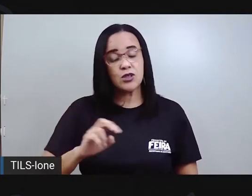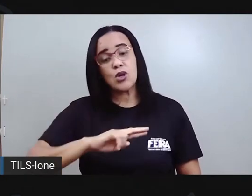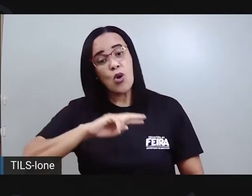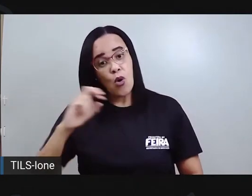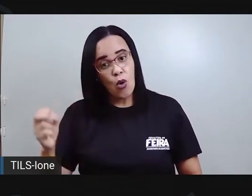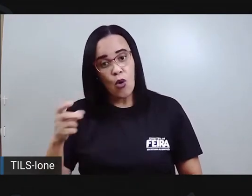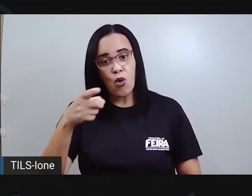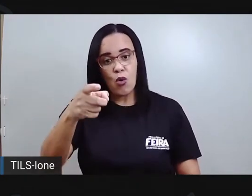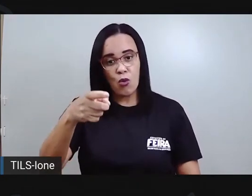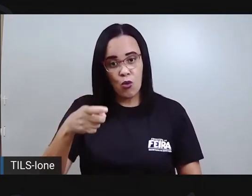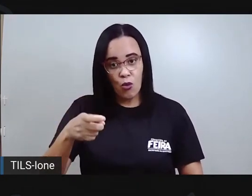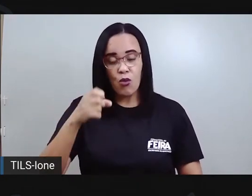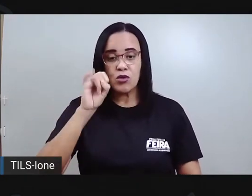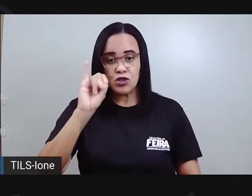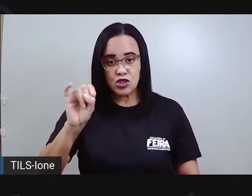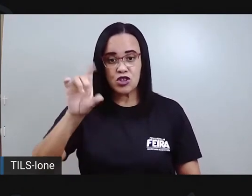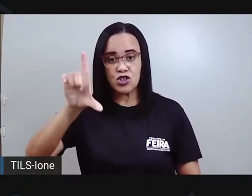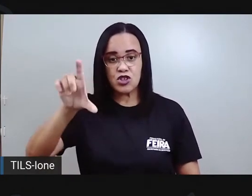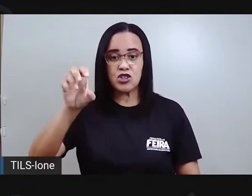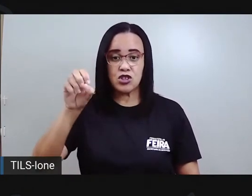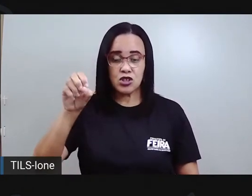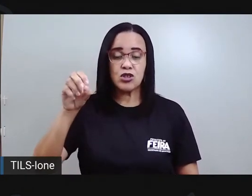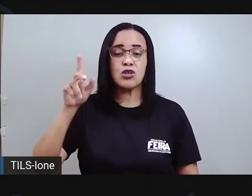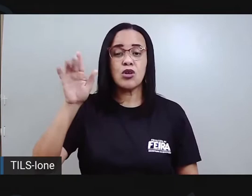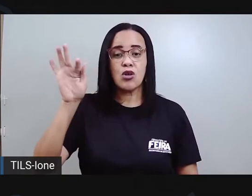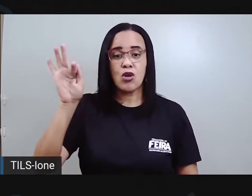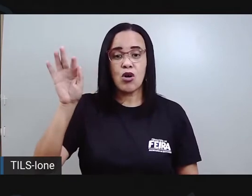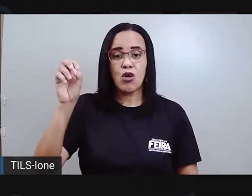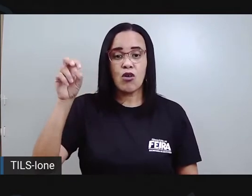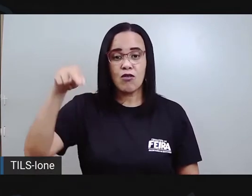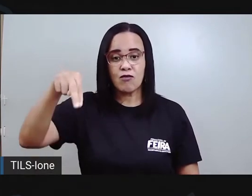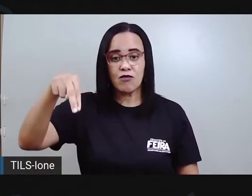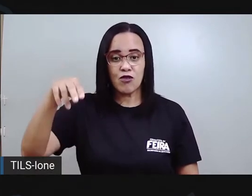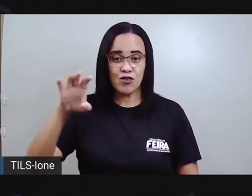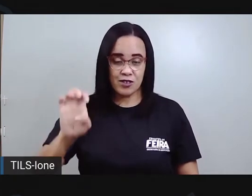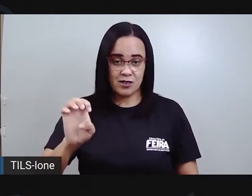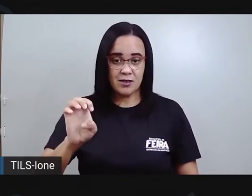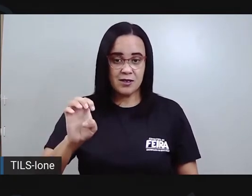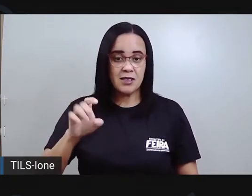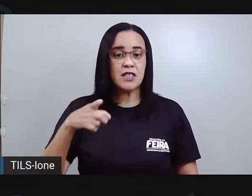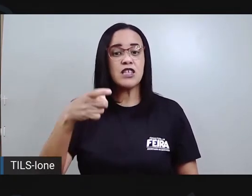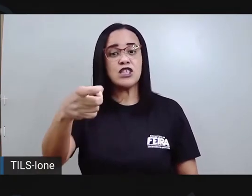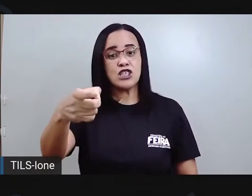Xilofone. Agora é com vocês. O nome desse instrumento é?